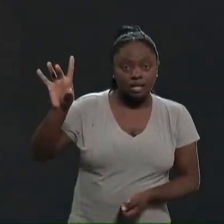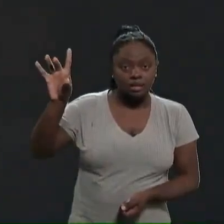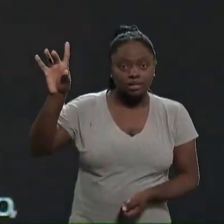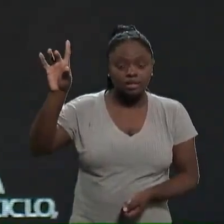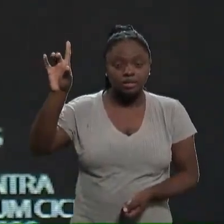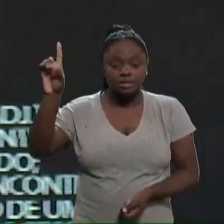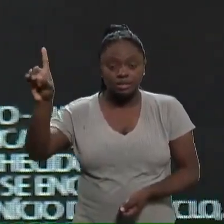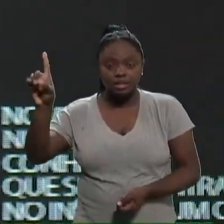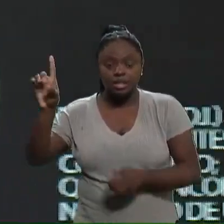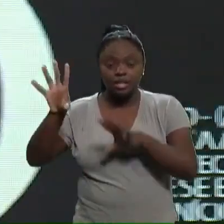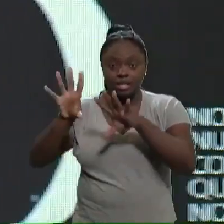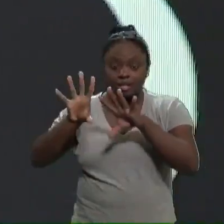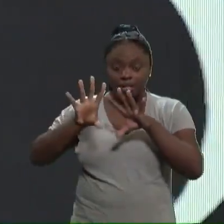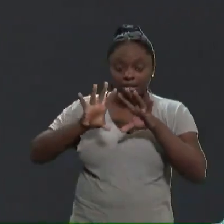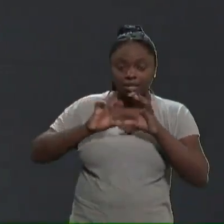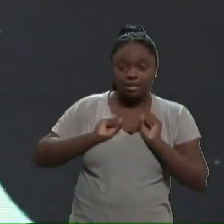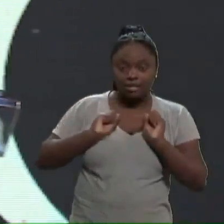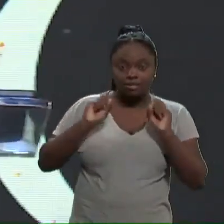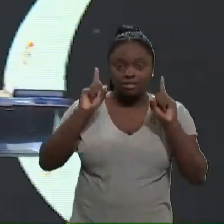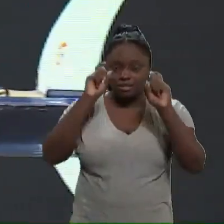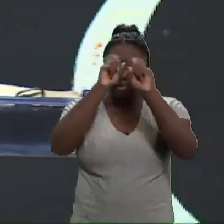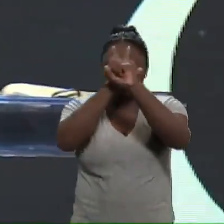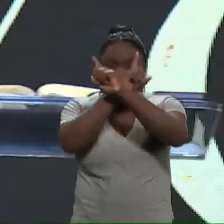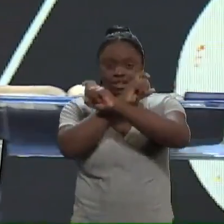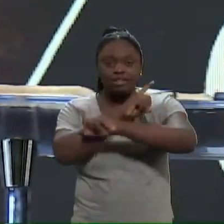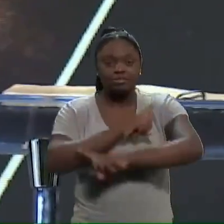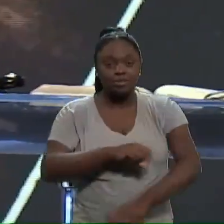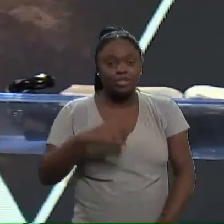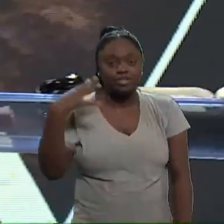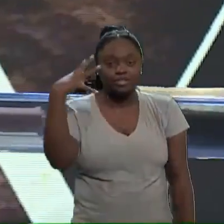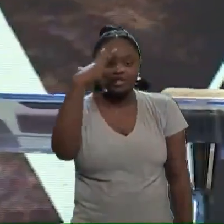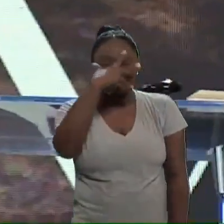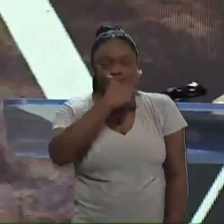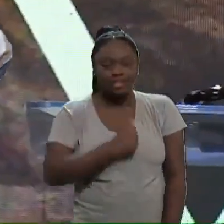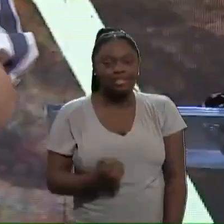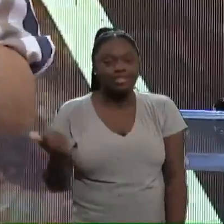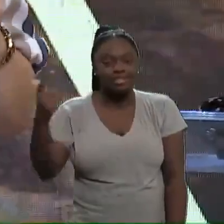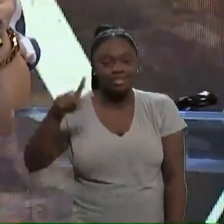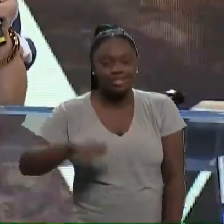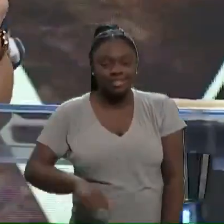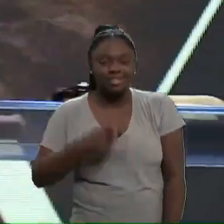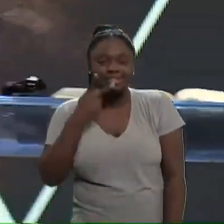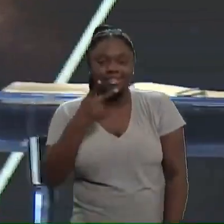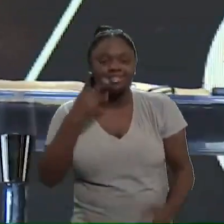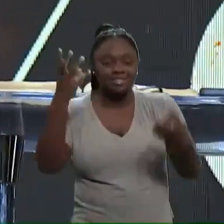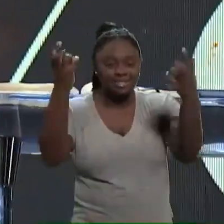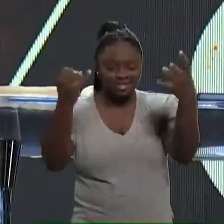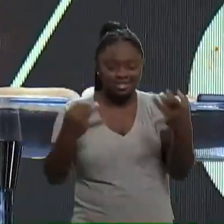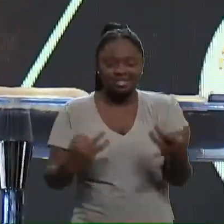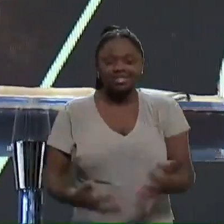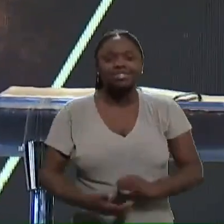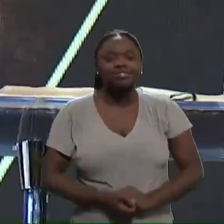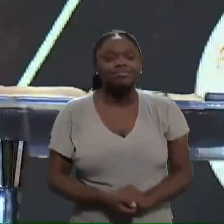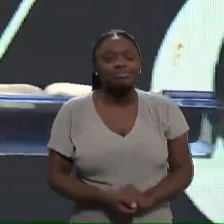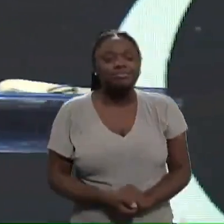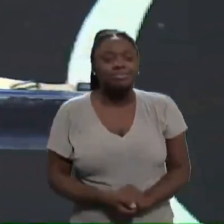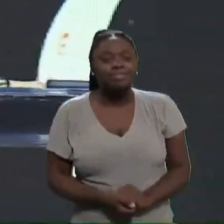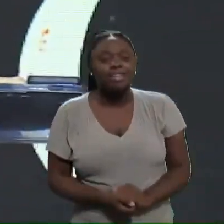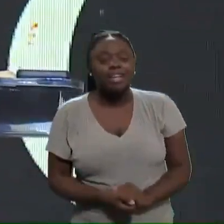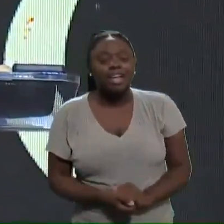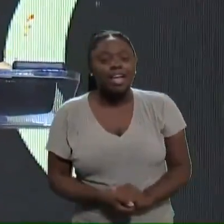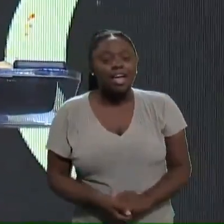Ficou difícil, bonito e complexo. Vou falar de novo e vou explicar. Abrace